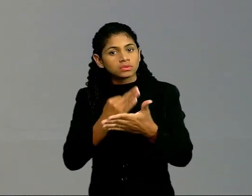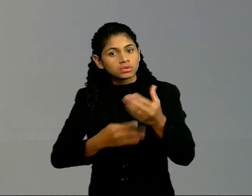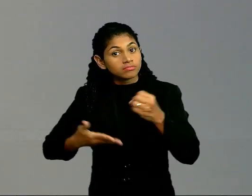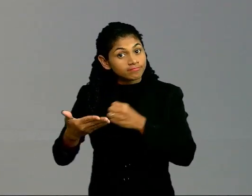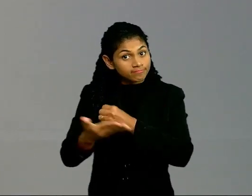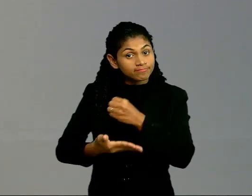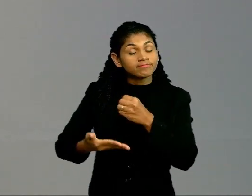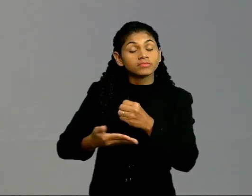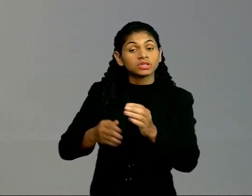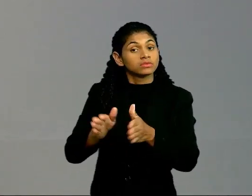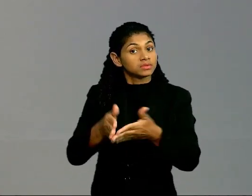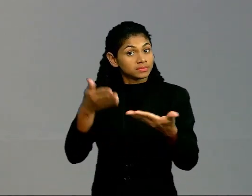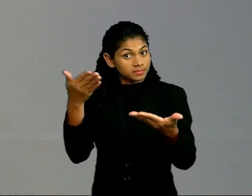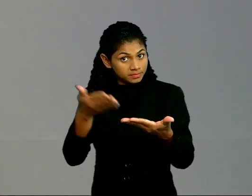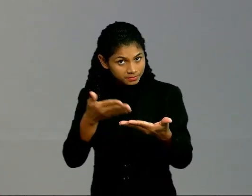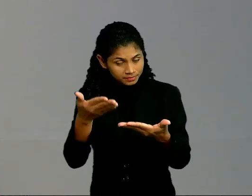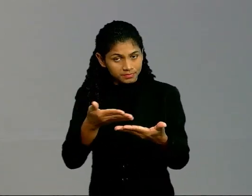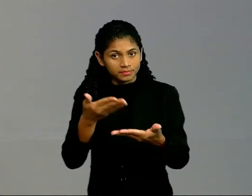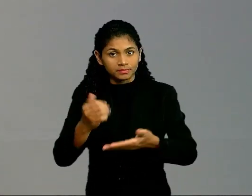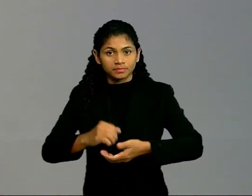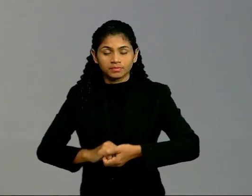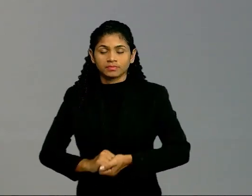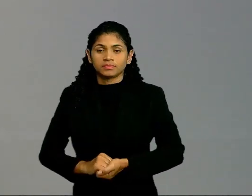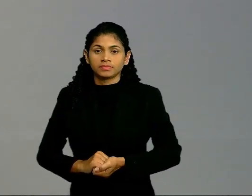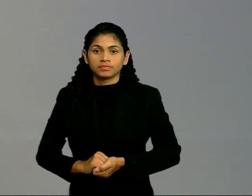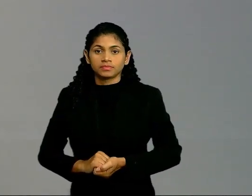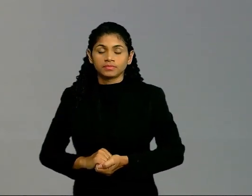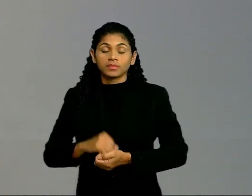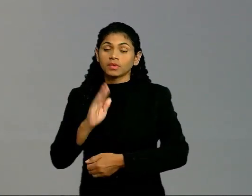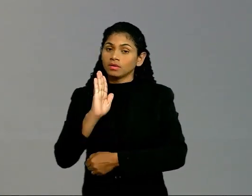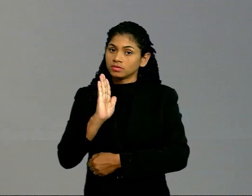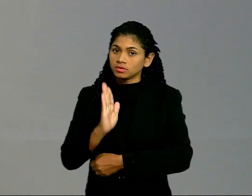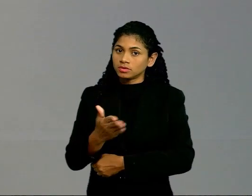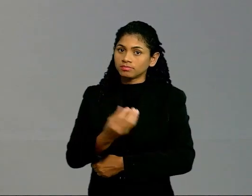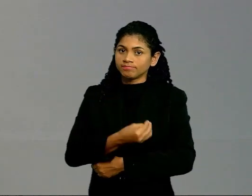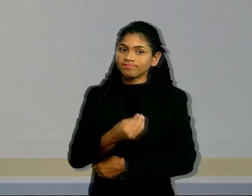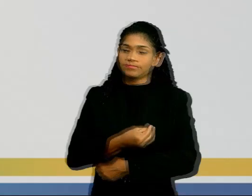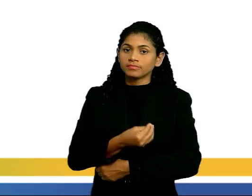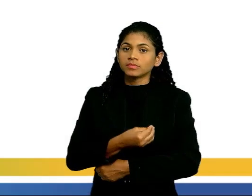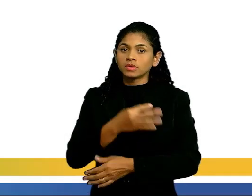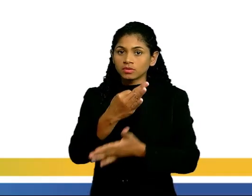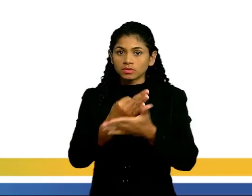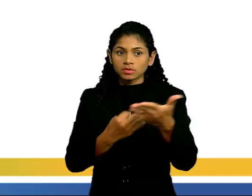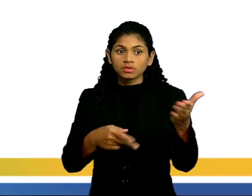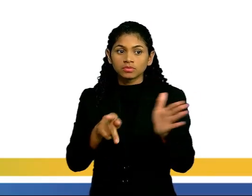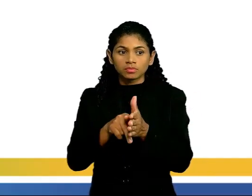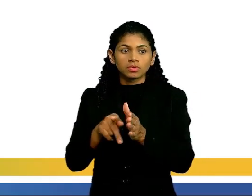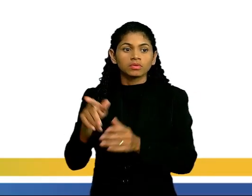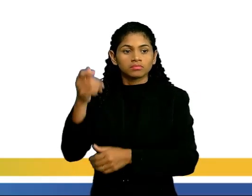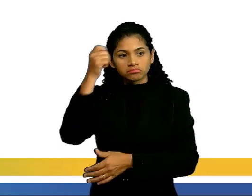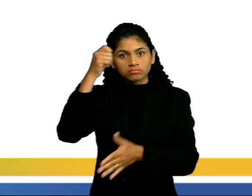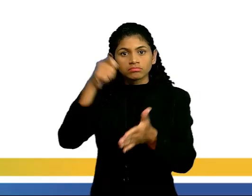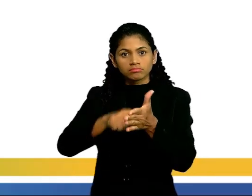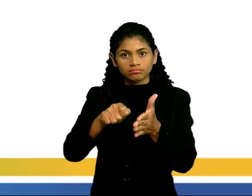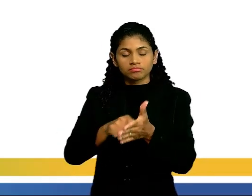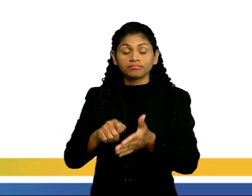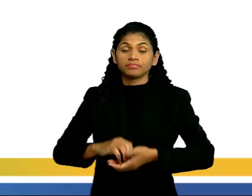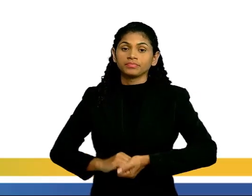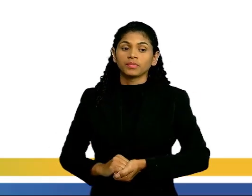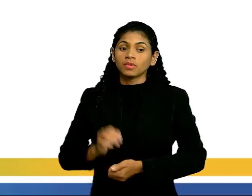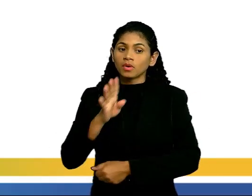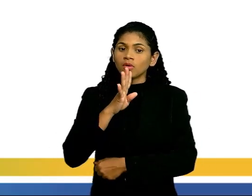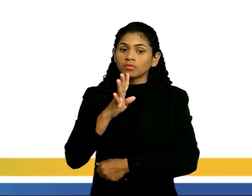não mais nesse processo, mas já faz parte aí do nosso cânone da literatura brasileira, tá? Então, aí ela é conhecida como